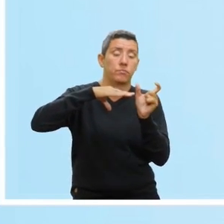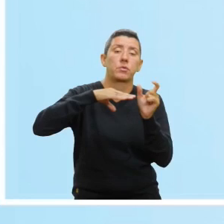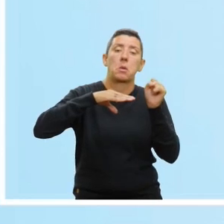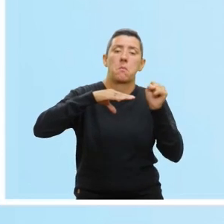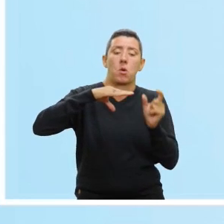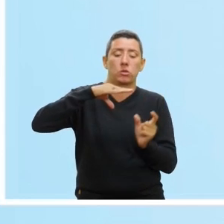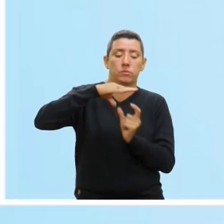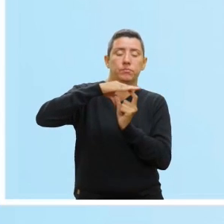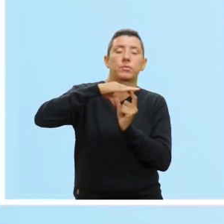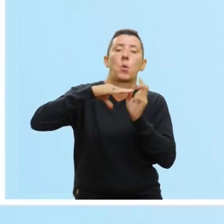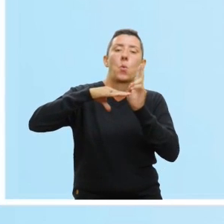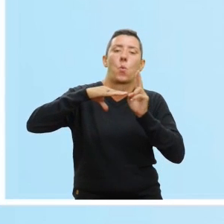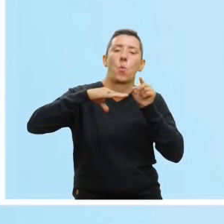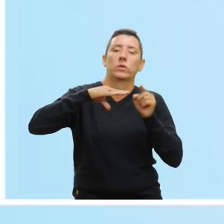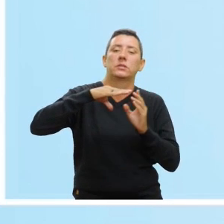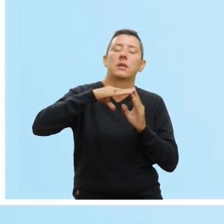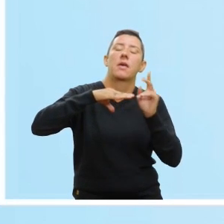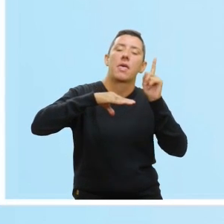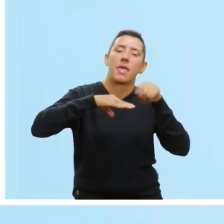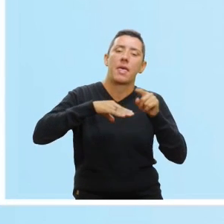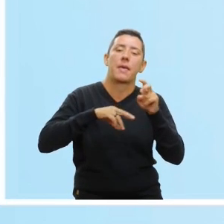pequeno para poder